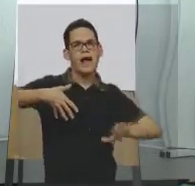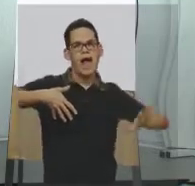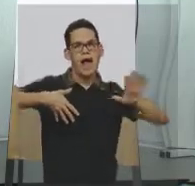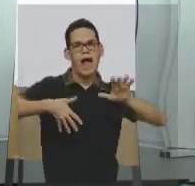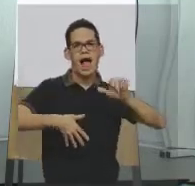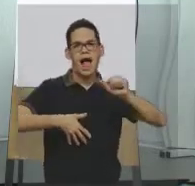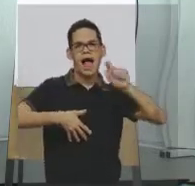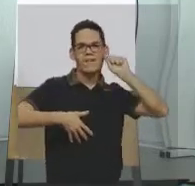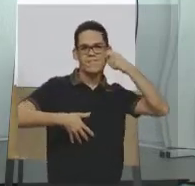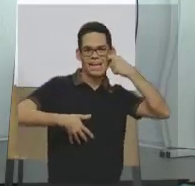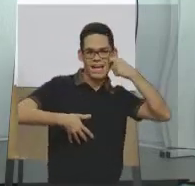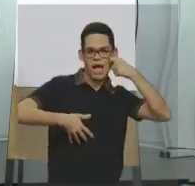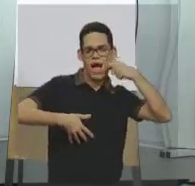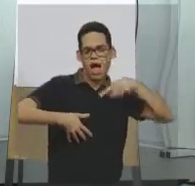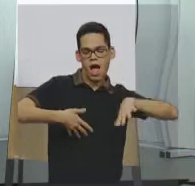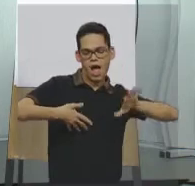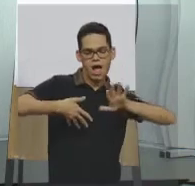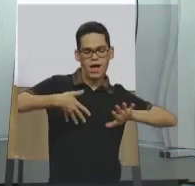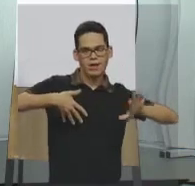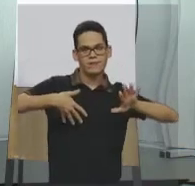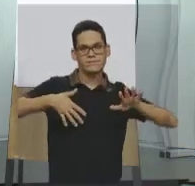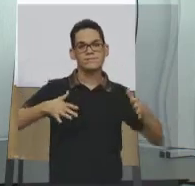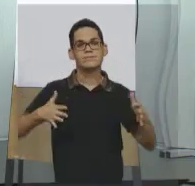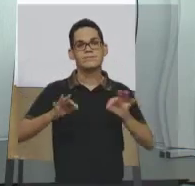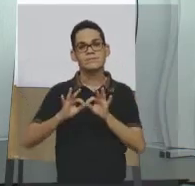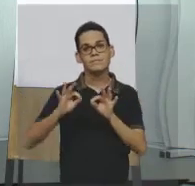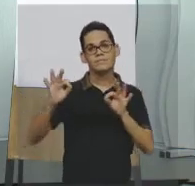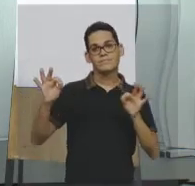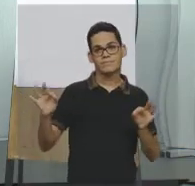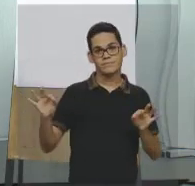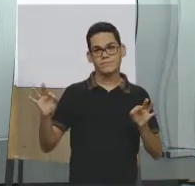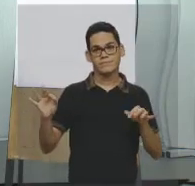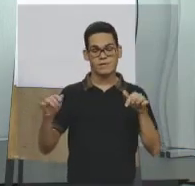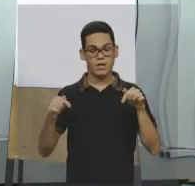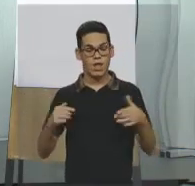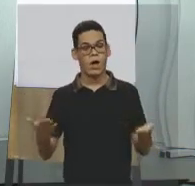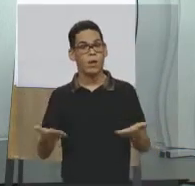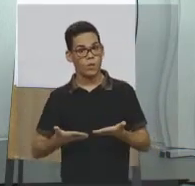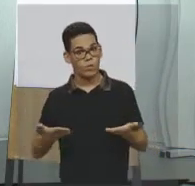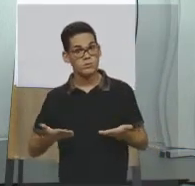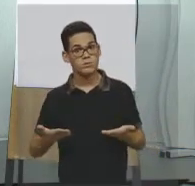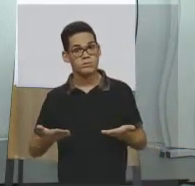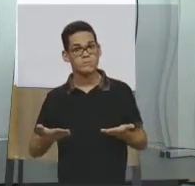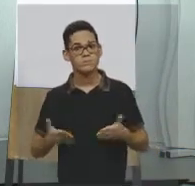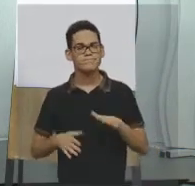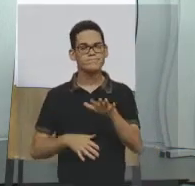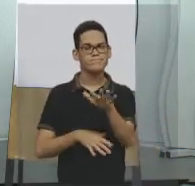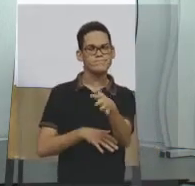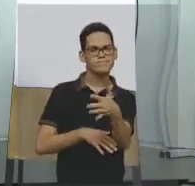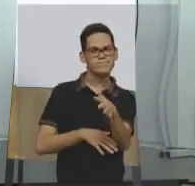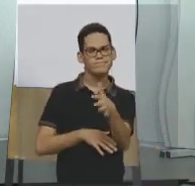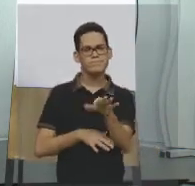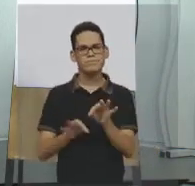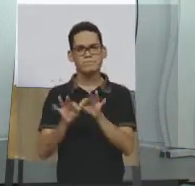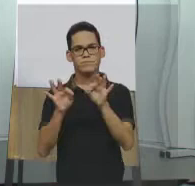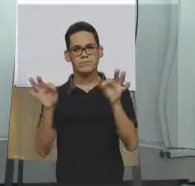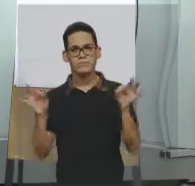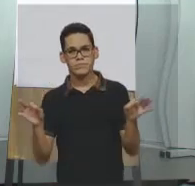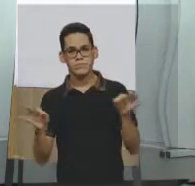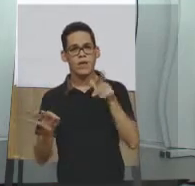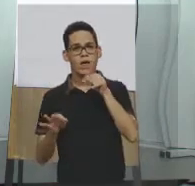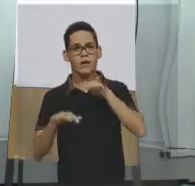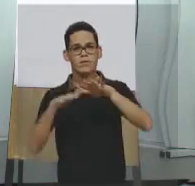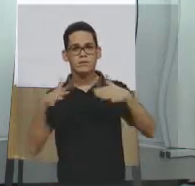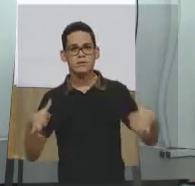que é o seguinte: hoje, a distância entre a América do Sul e a África é de aproximadamente, pelo Oceano